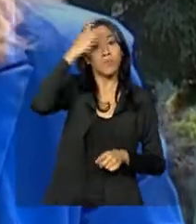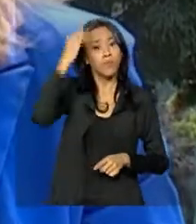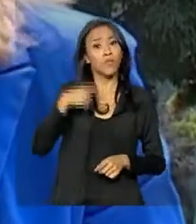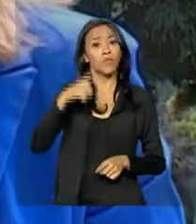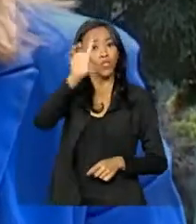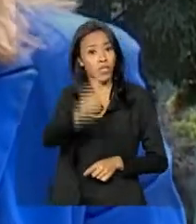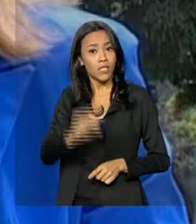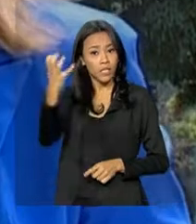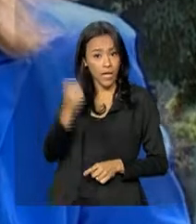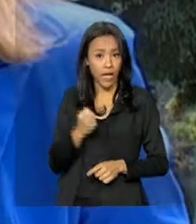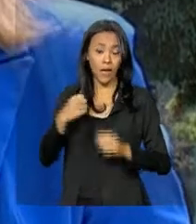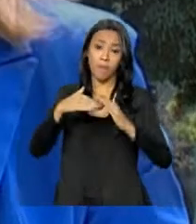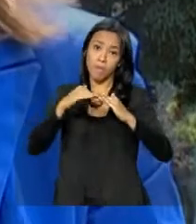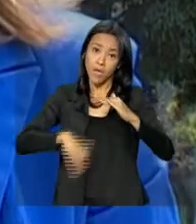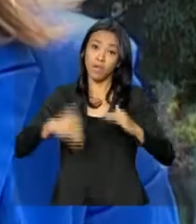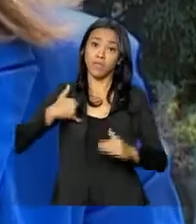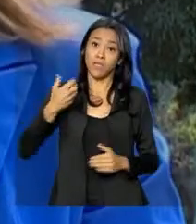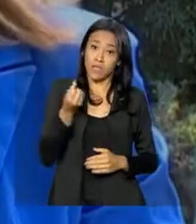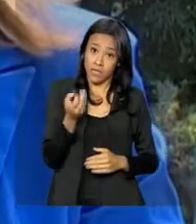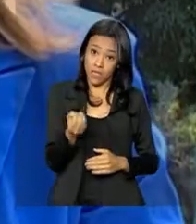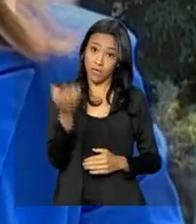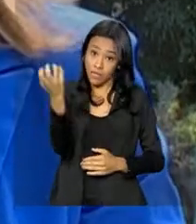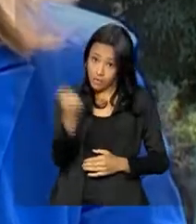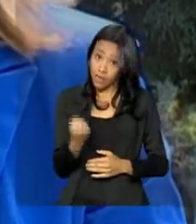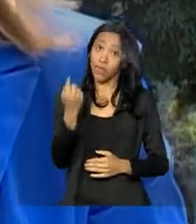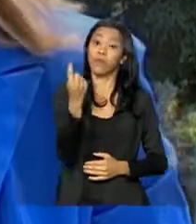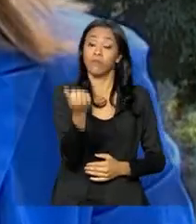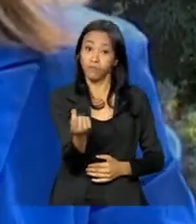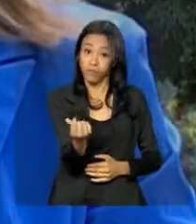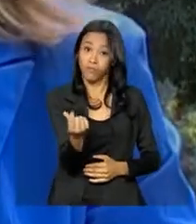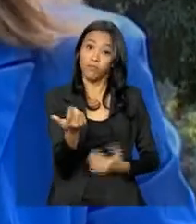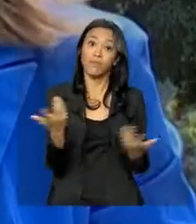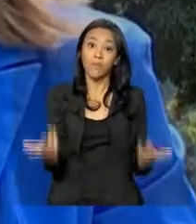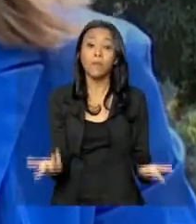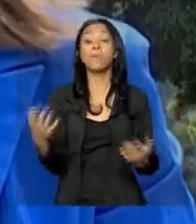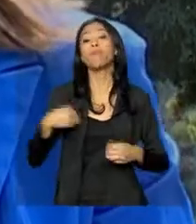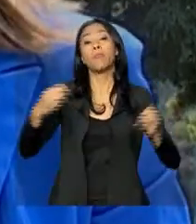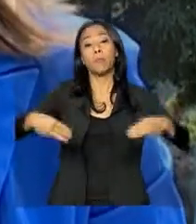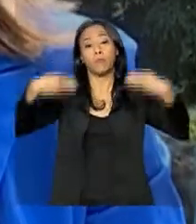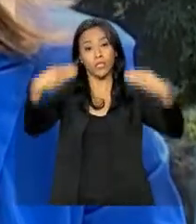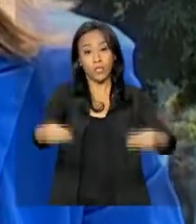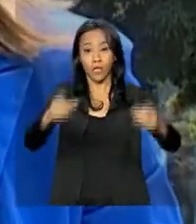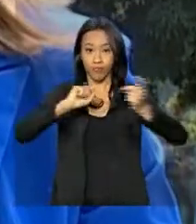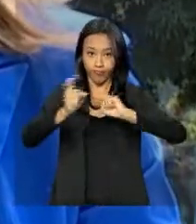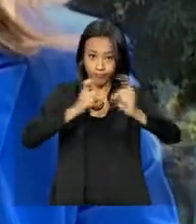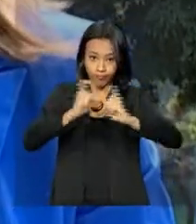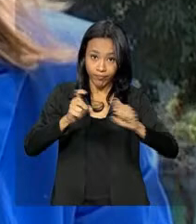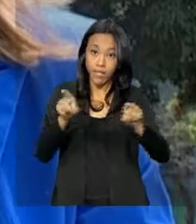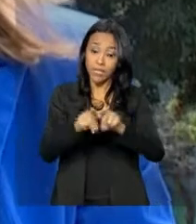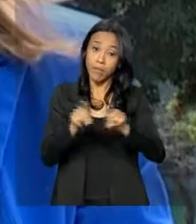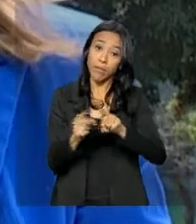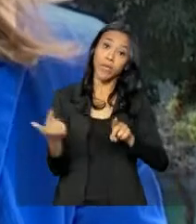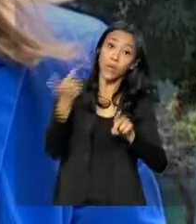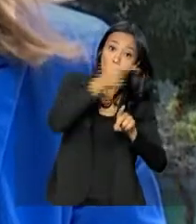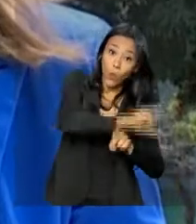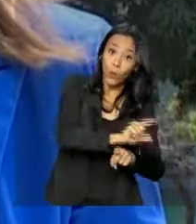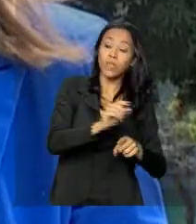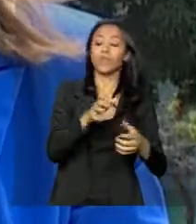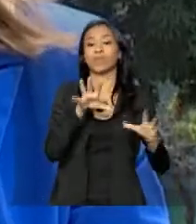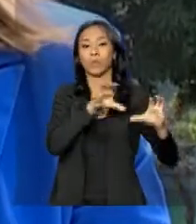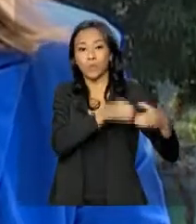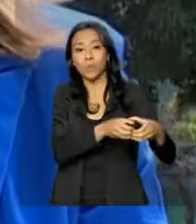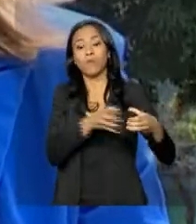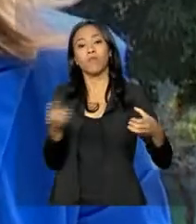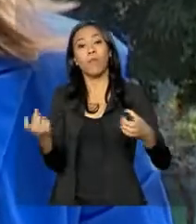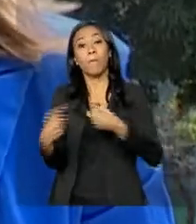menos de 60 anos, possam efetivar o resgate do dinheiro. O Ministério do Planejamento e a FEBRABAN fizeram uma parceria